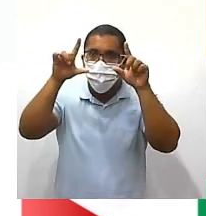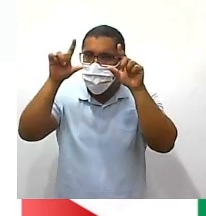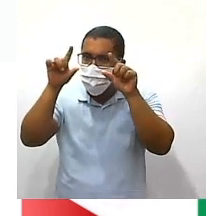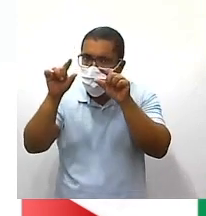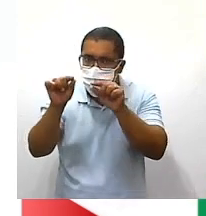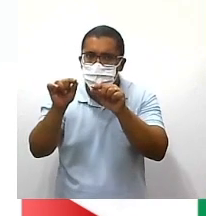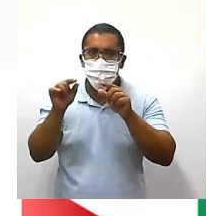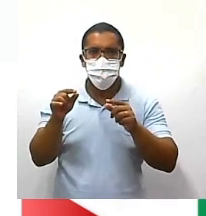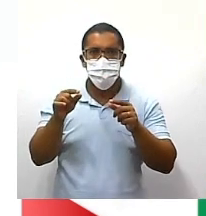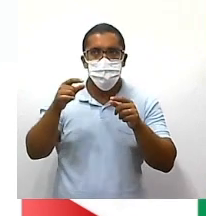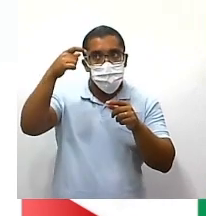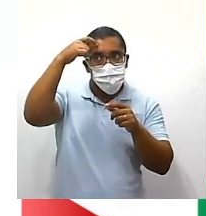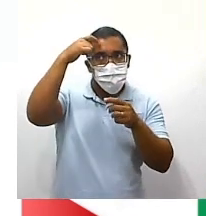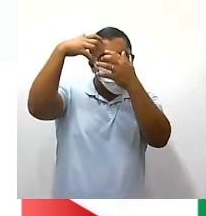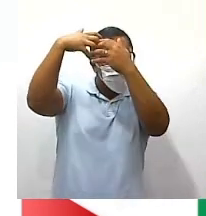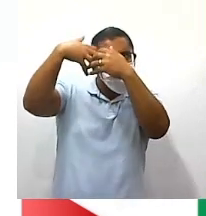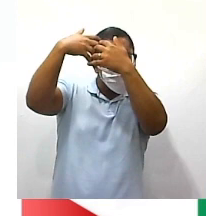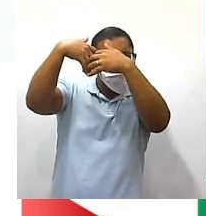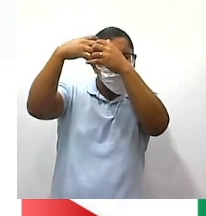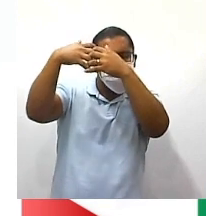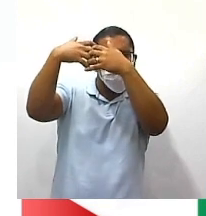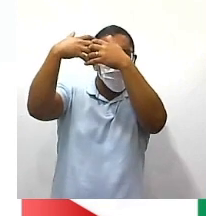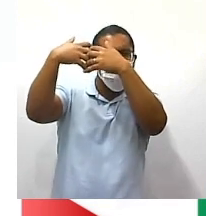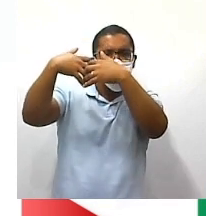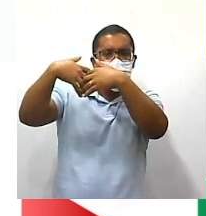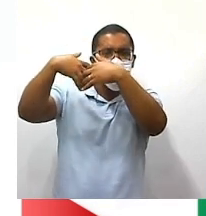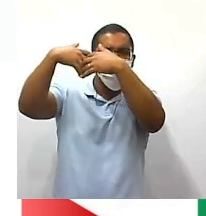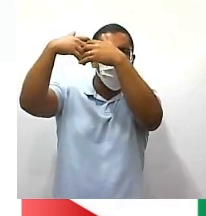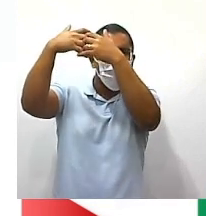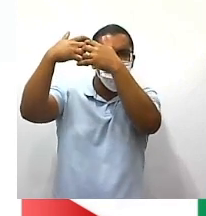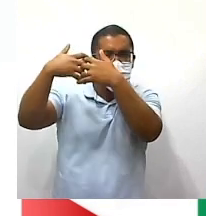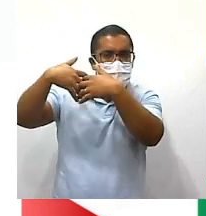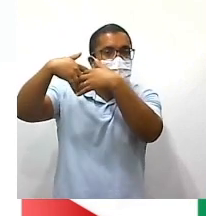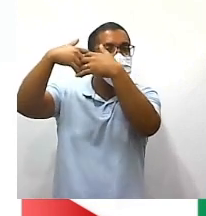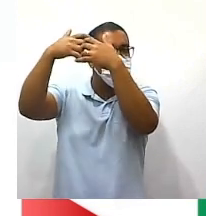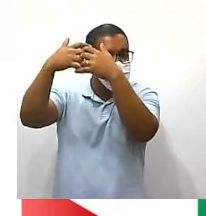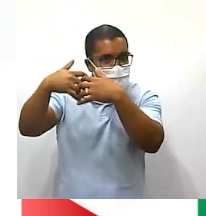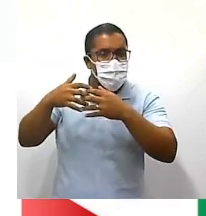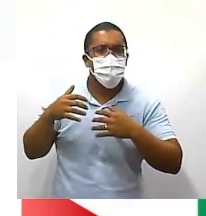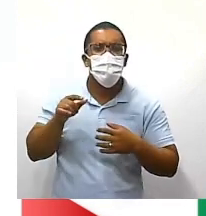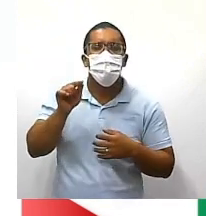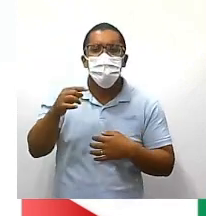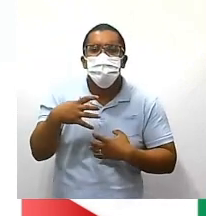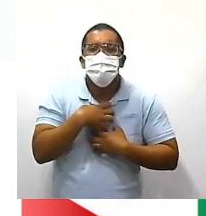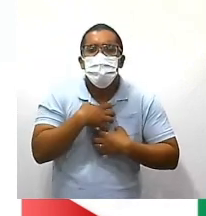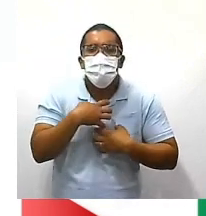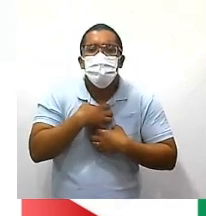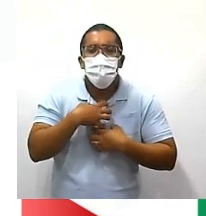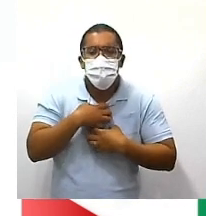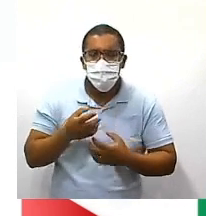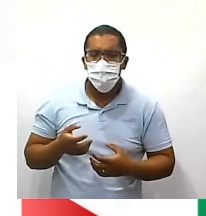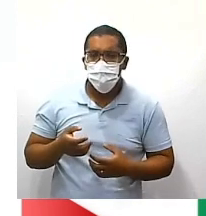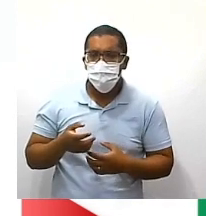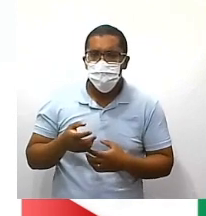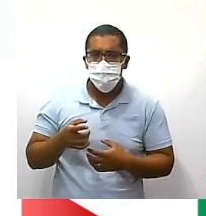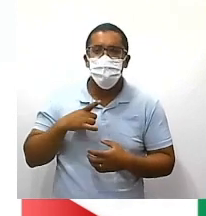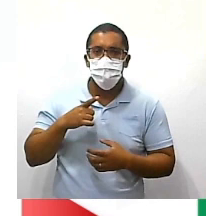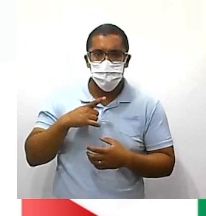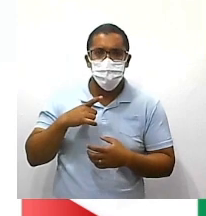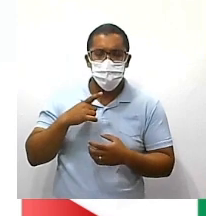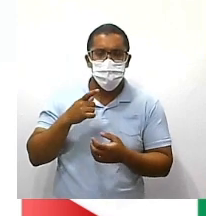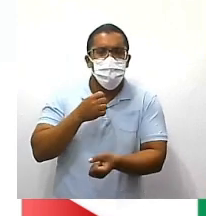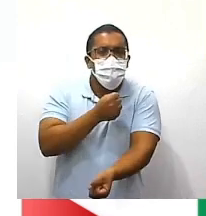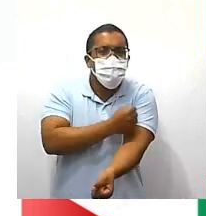capacidade intelectual. O efeito dessas drogas aí, quando se fala das drogas que